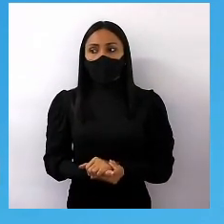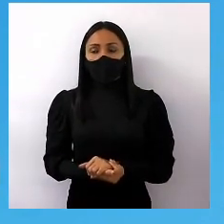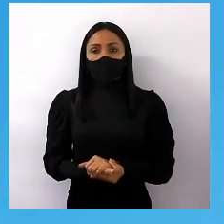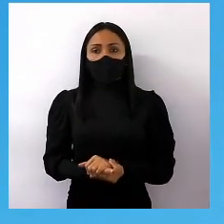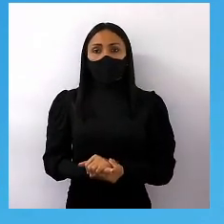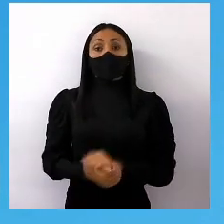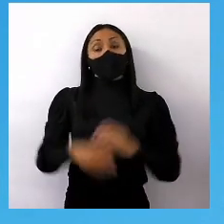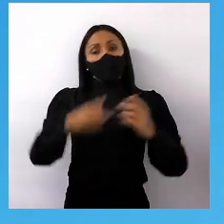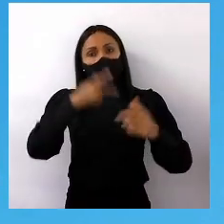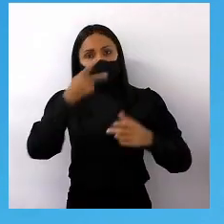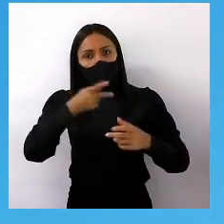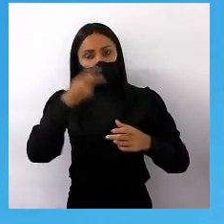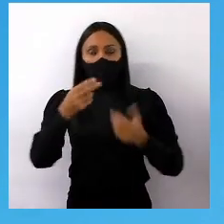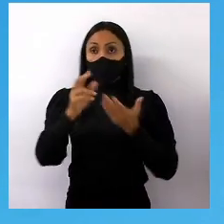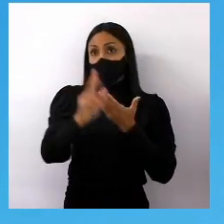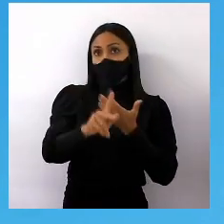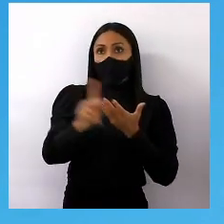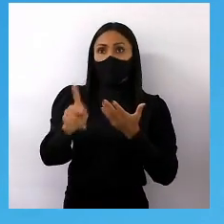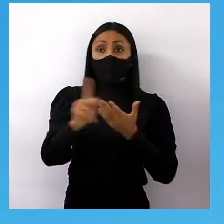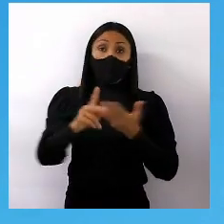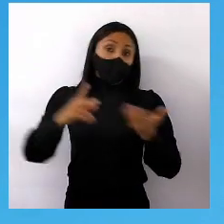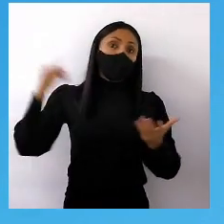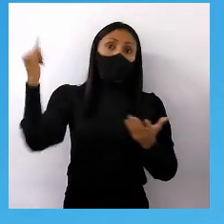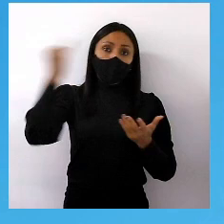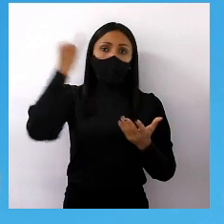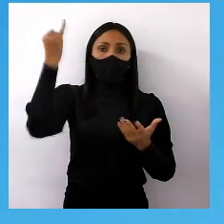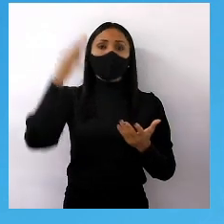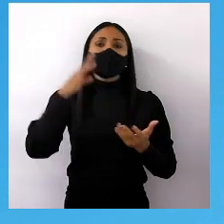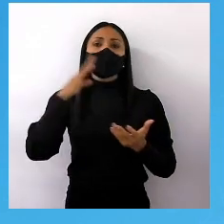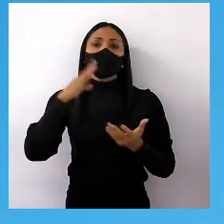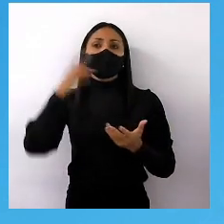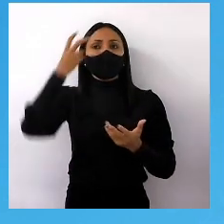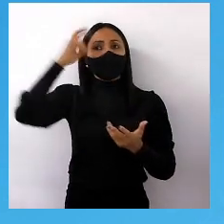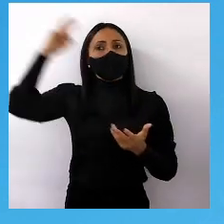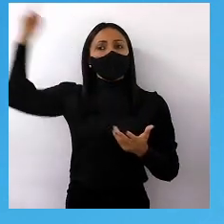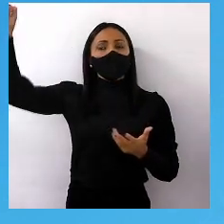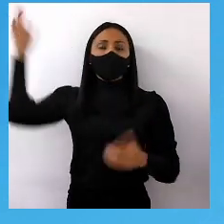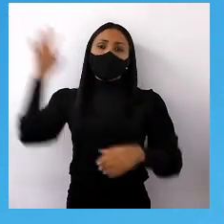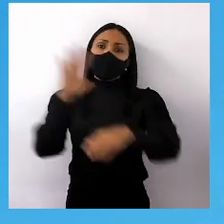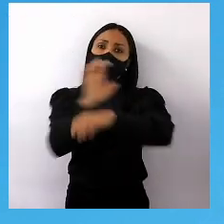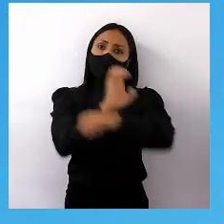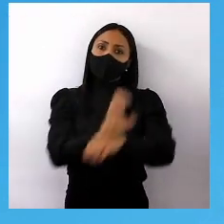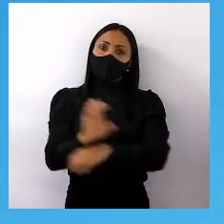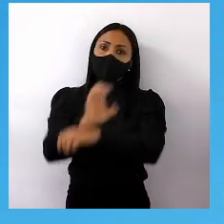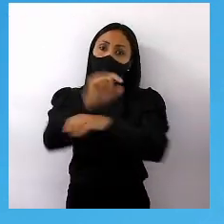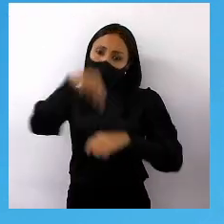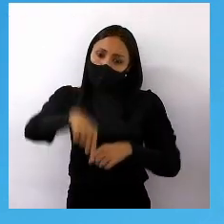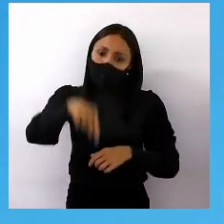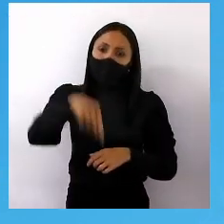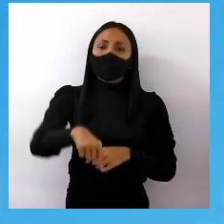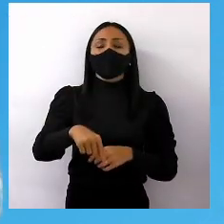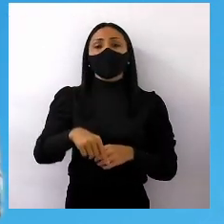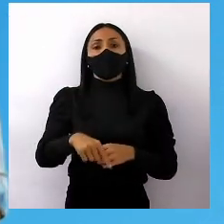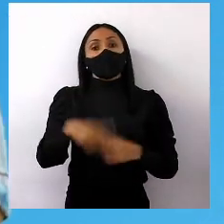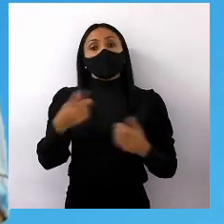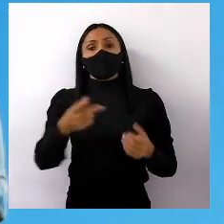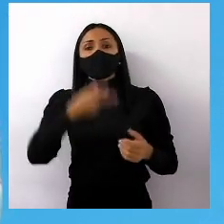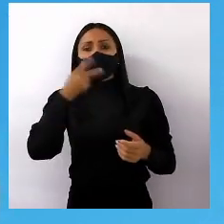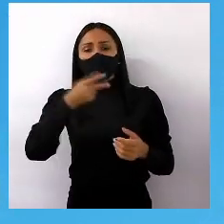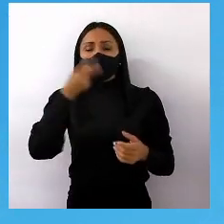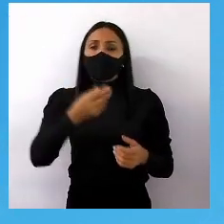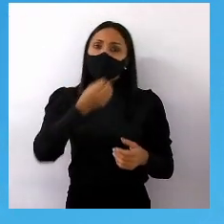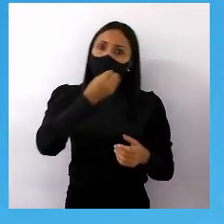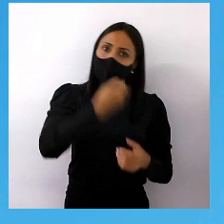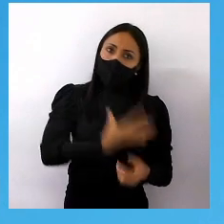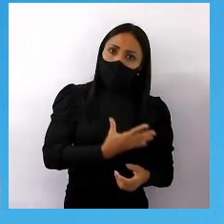ratifico essa questão, professor, como é importante conhecer a cultura do nosso estado, não é isso? Já que você está falando tão bem aí